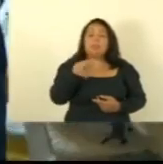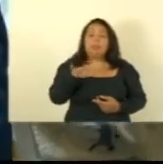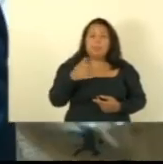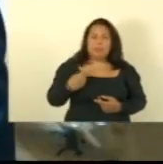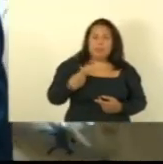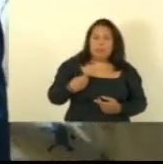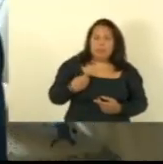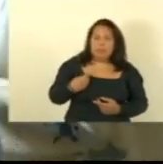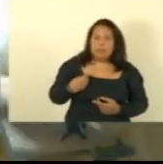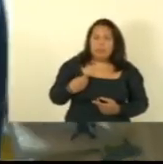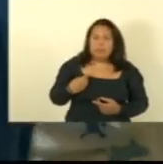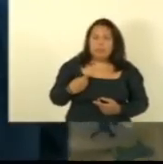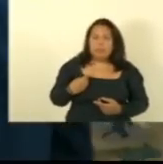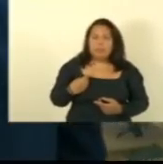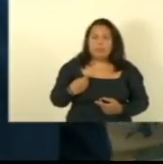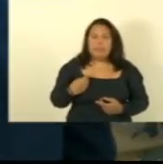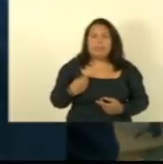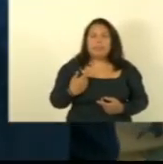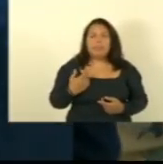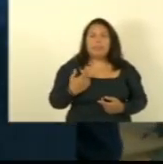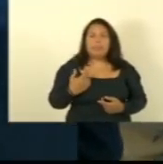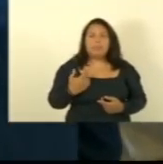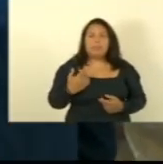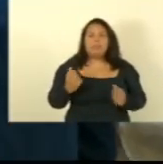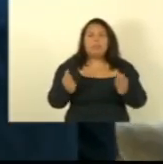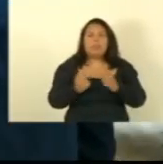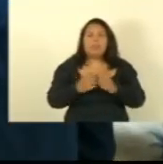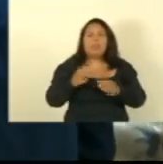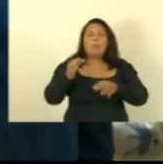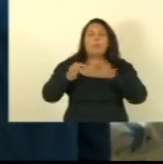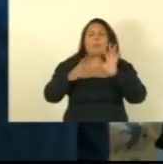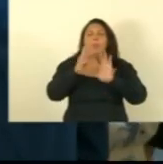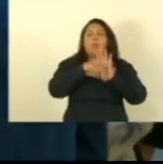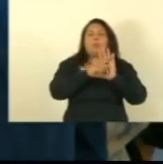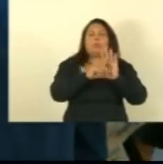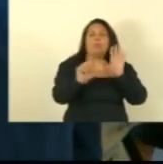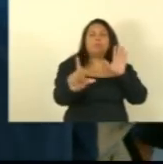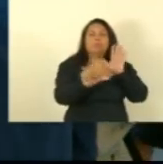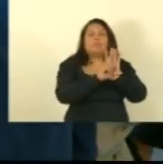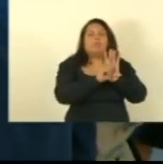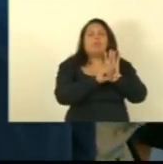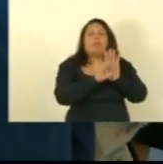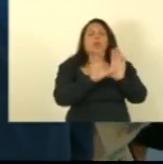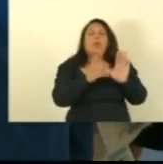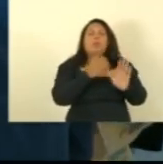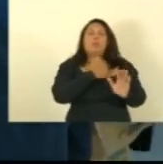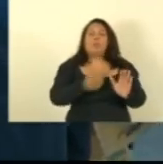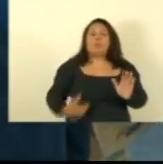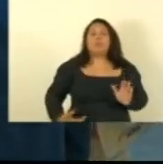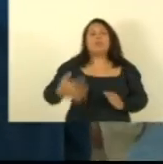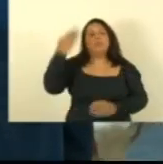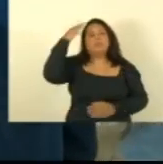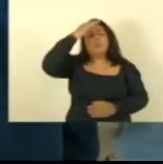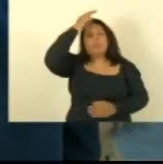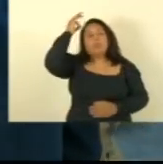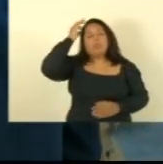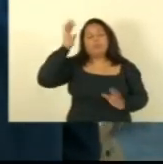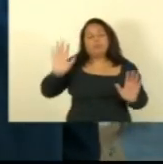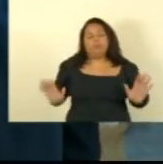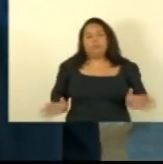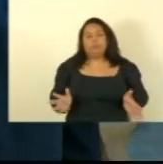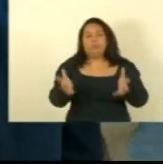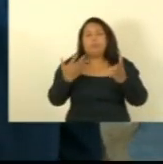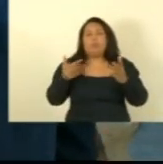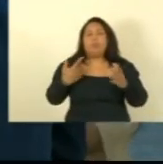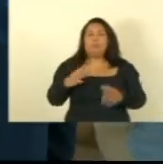encontra? Deputada Irine, é o projeto de lei do governo do estado, programa de incentivo à atuação